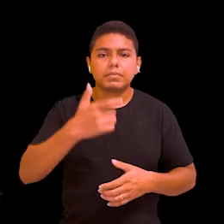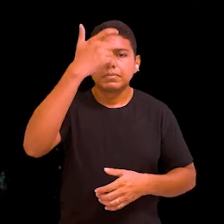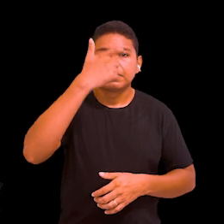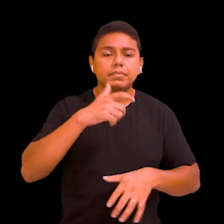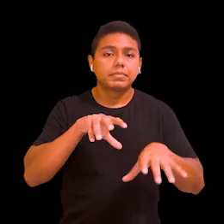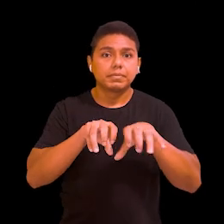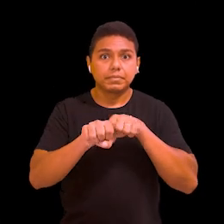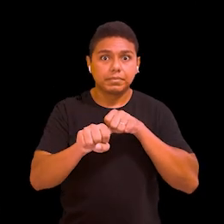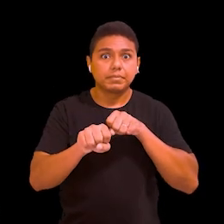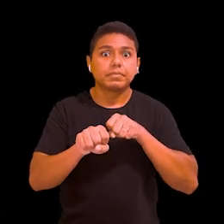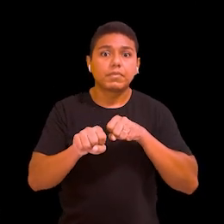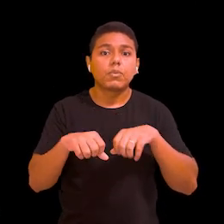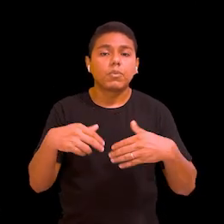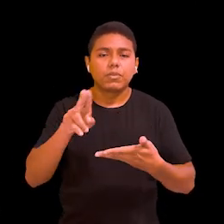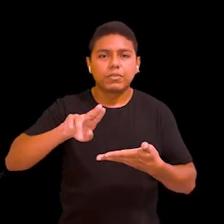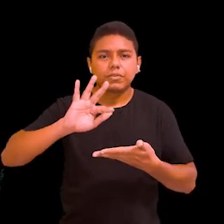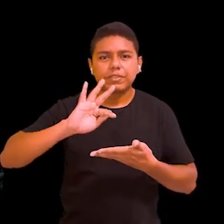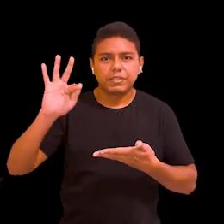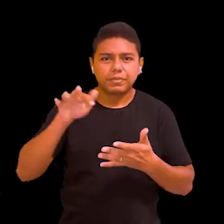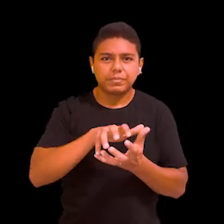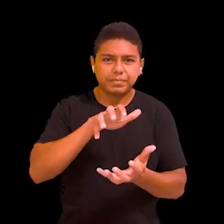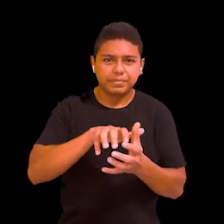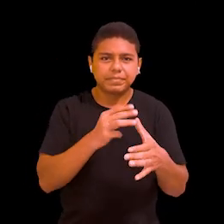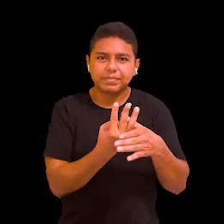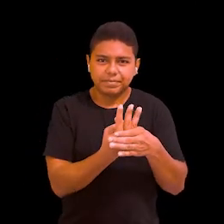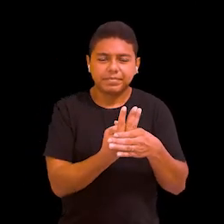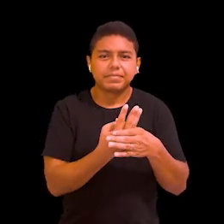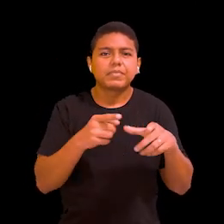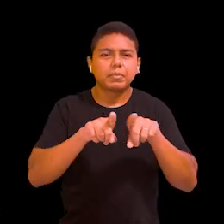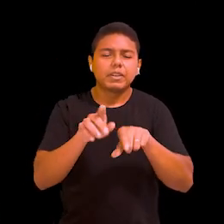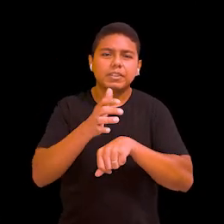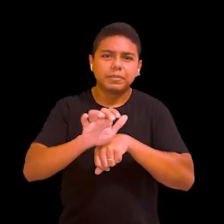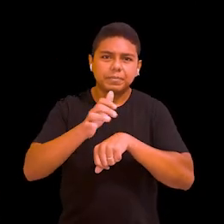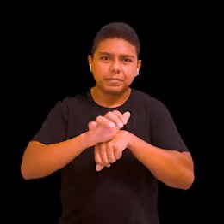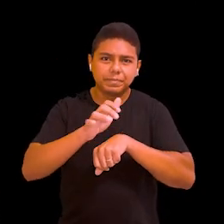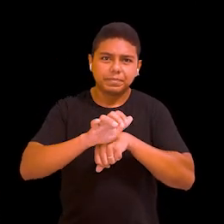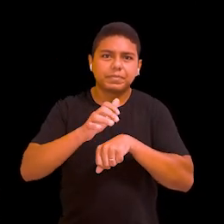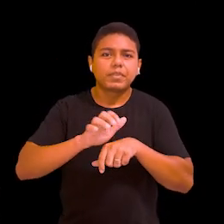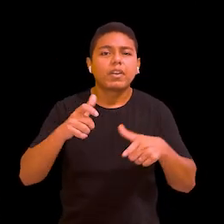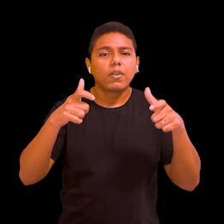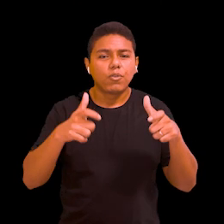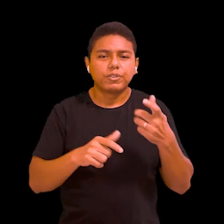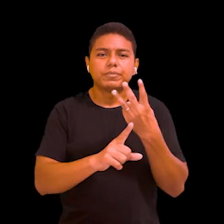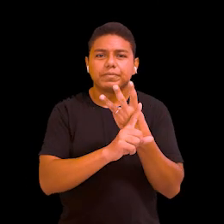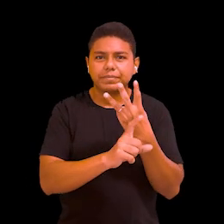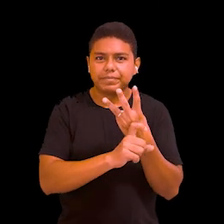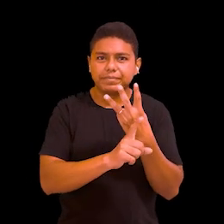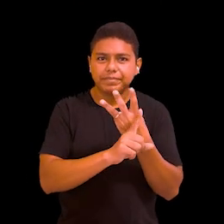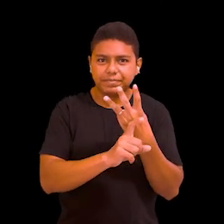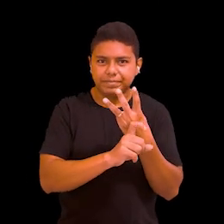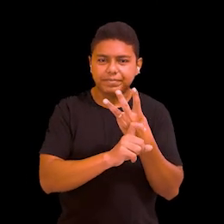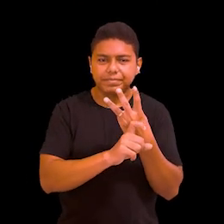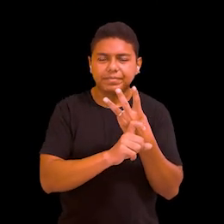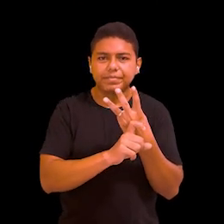Eu sou enfermeira pela Universidade Federal de Pernambuco, fiz residência de enfermagem em saúde da mulher no Hospital das